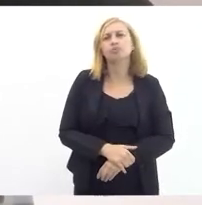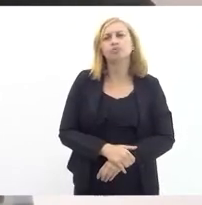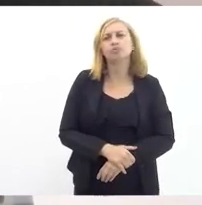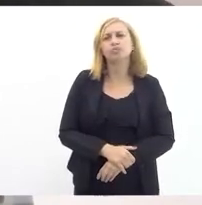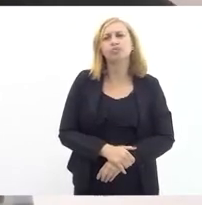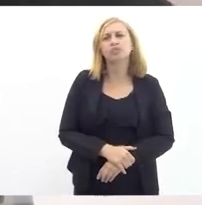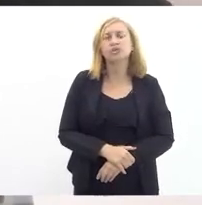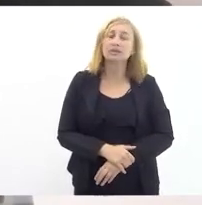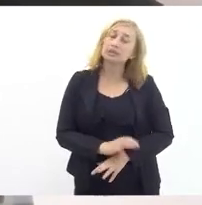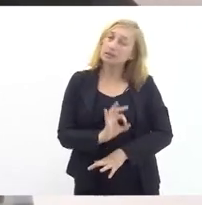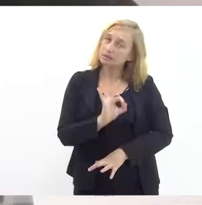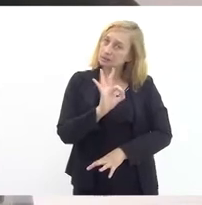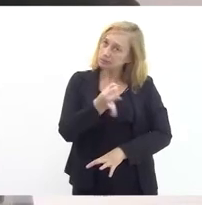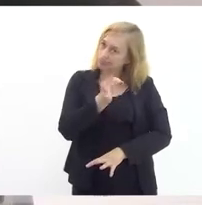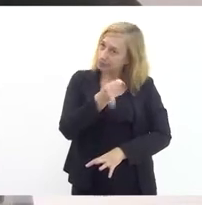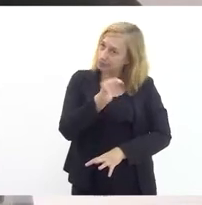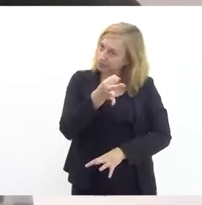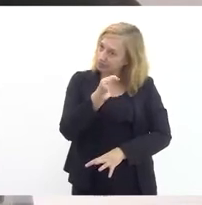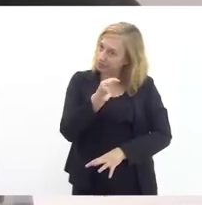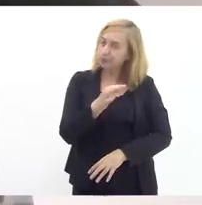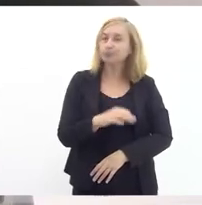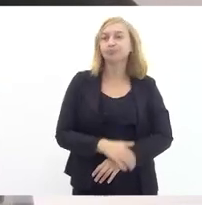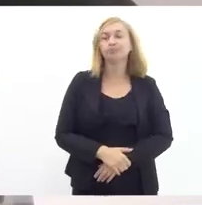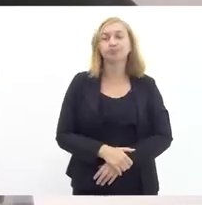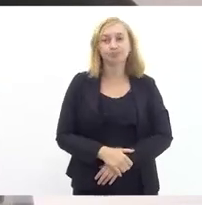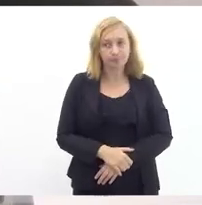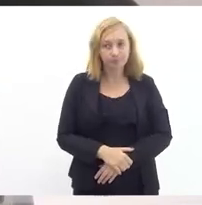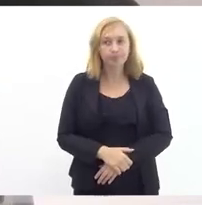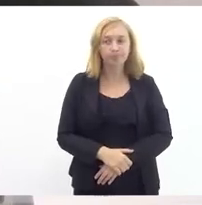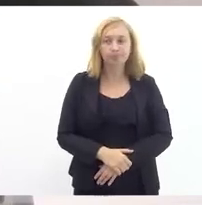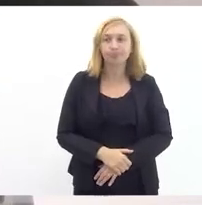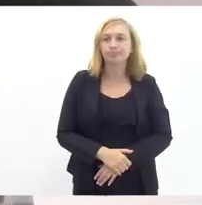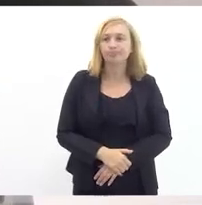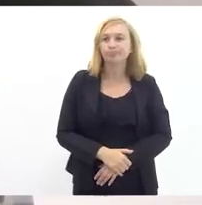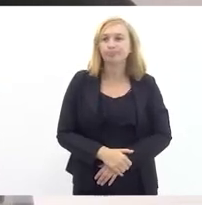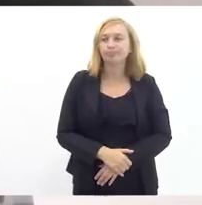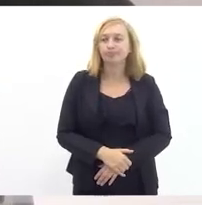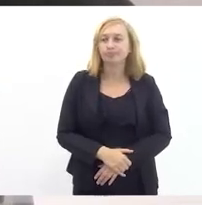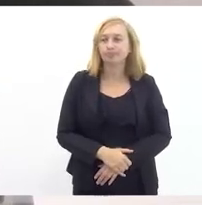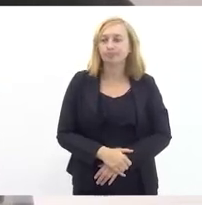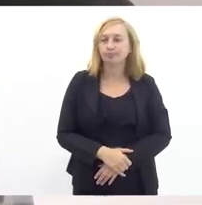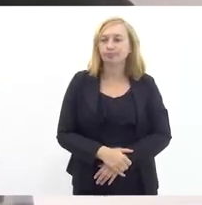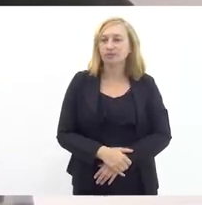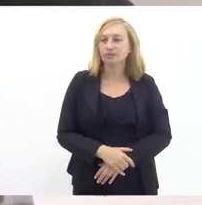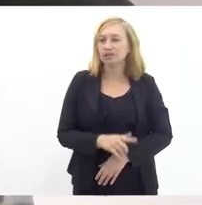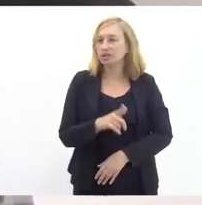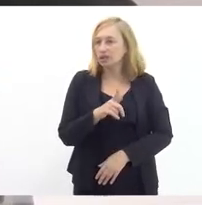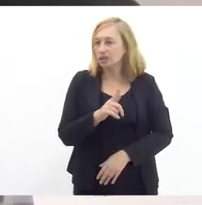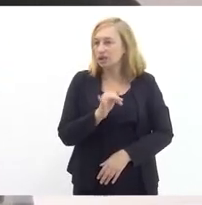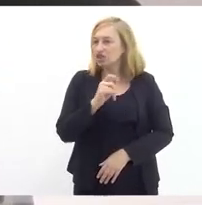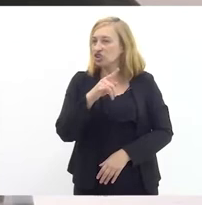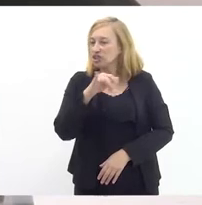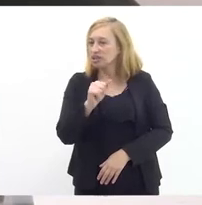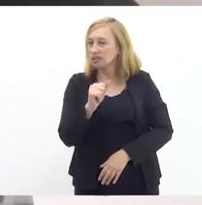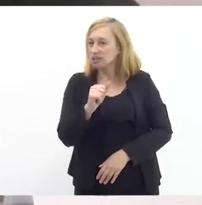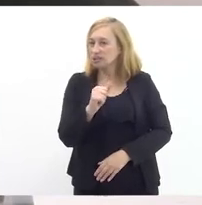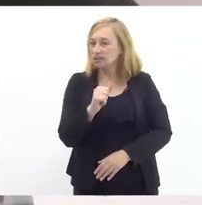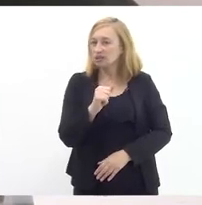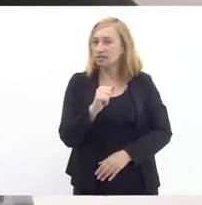Que possivelmente, nesses autos que a agência fez,